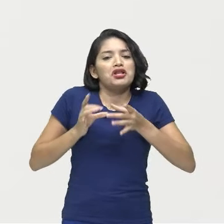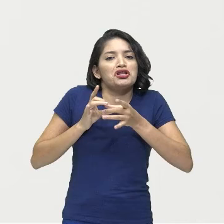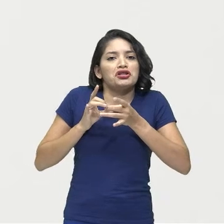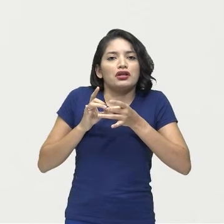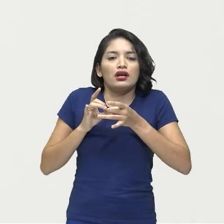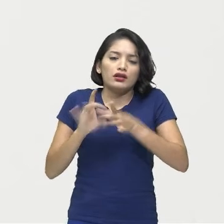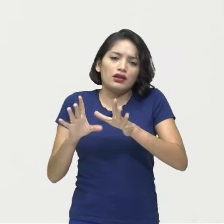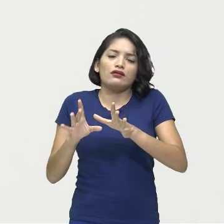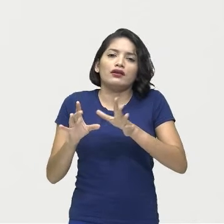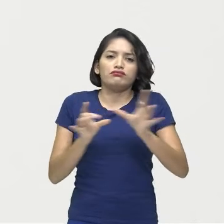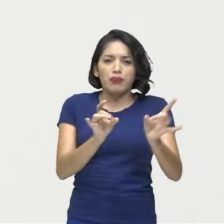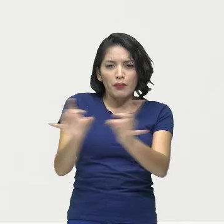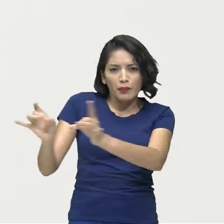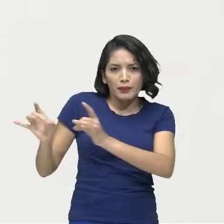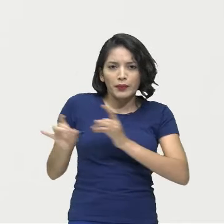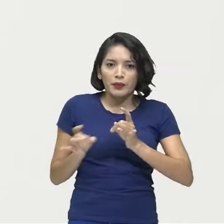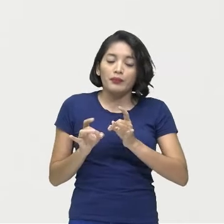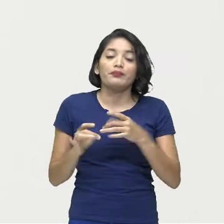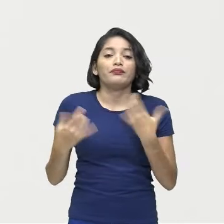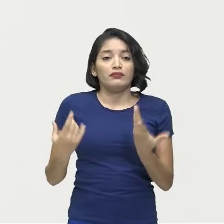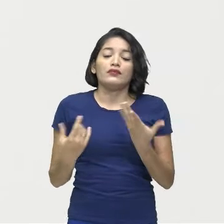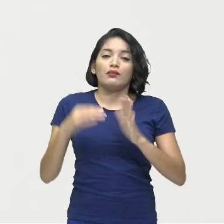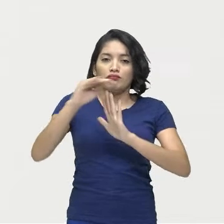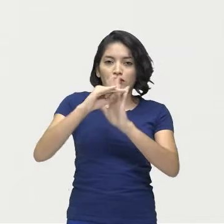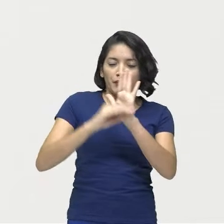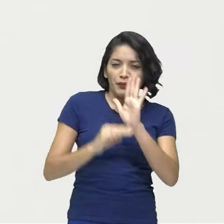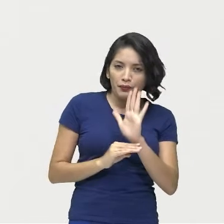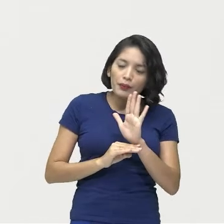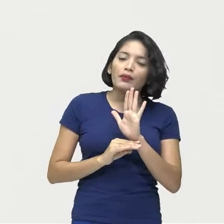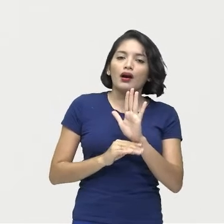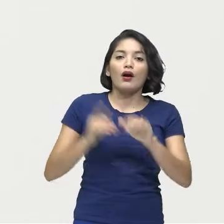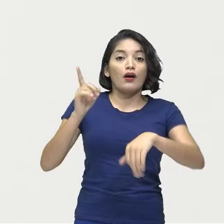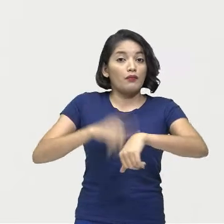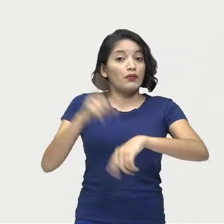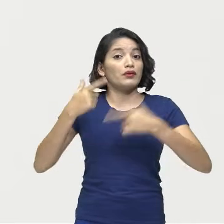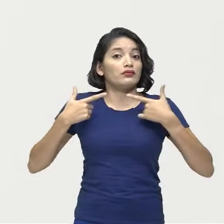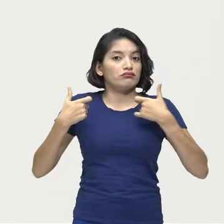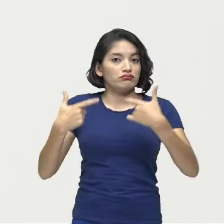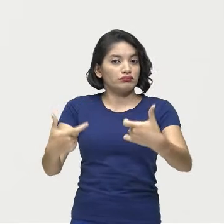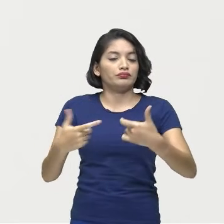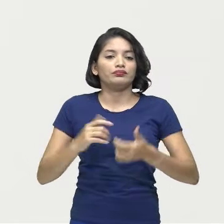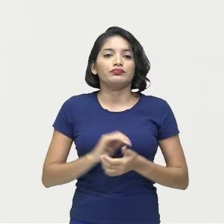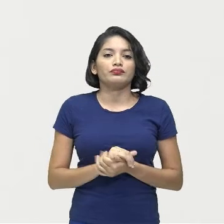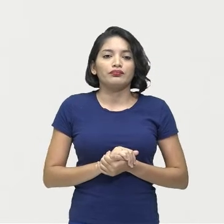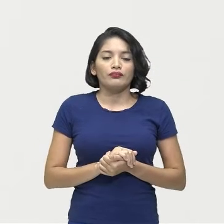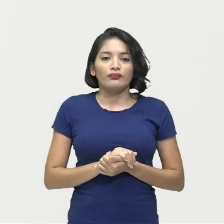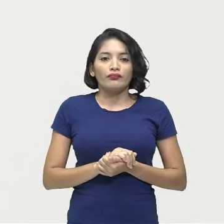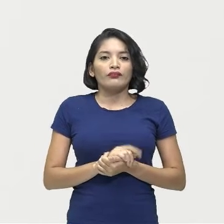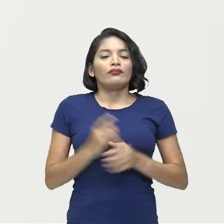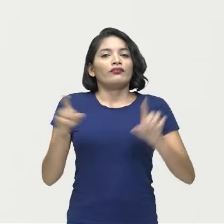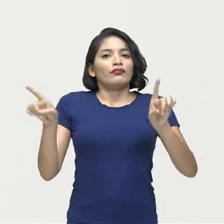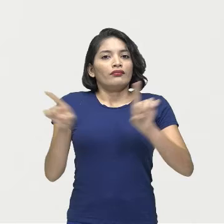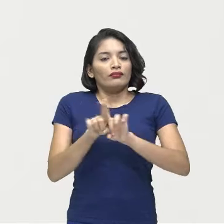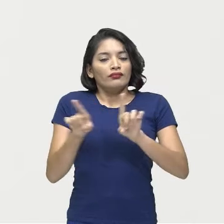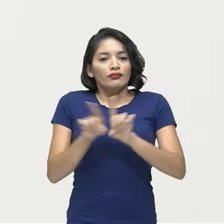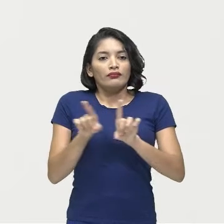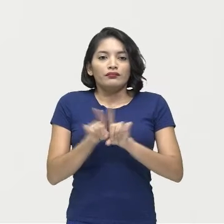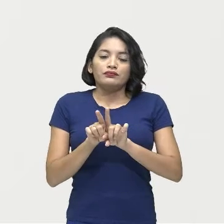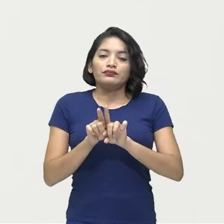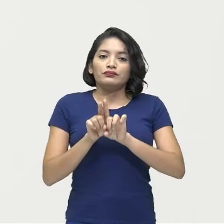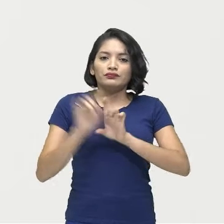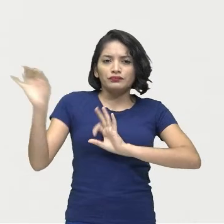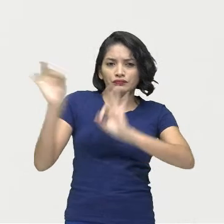essas ações vão ser fundamentais para essa aplicação, para esse momento da guerra civil. Então, nós vamos ter também, gente, um plano